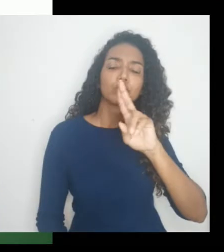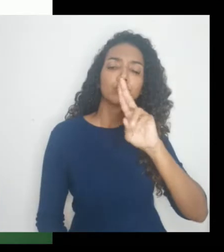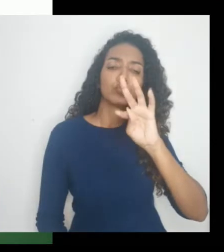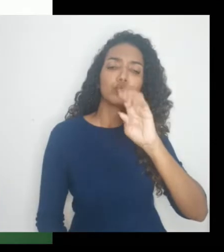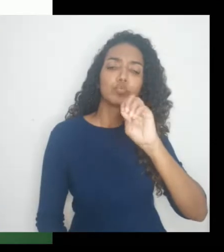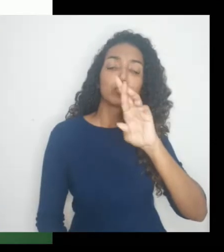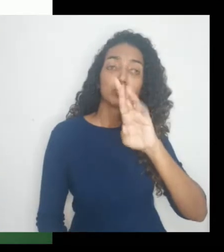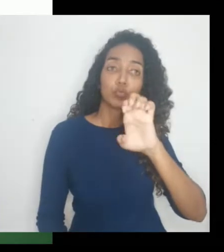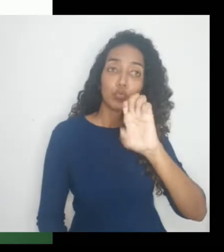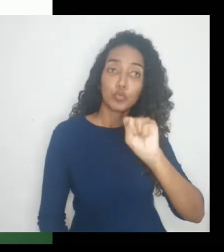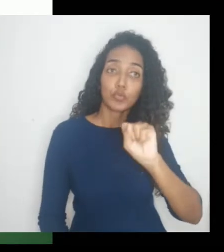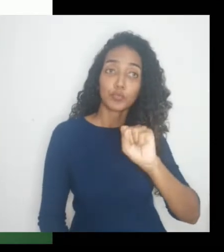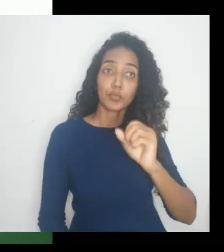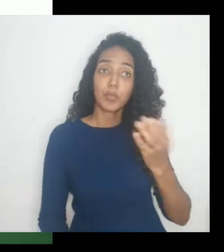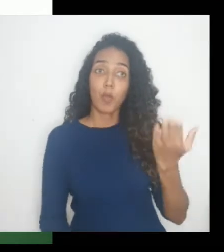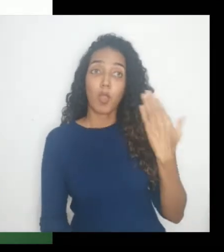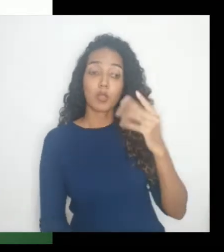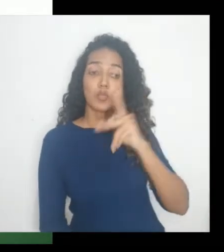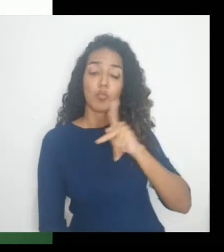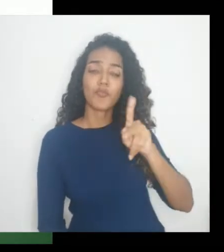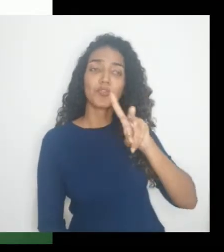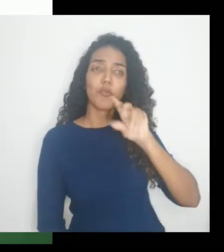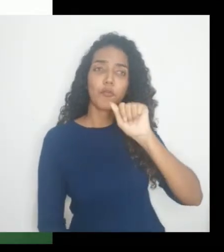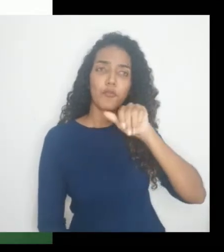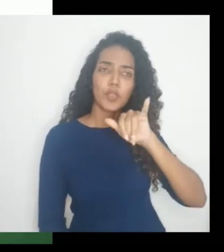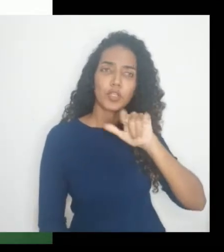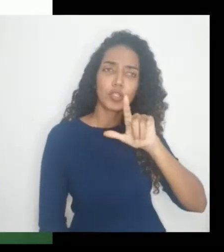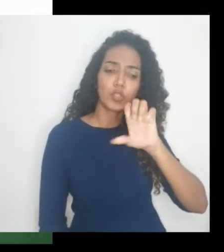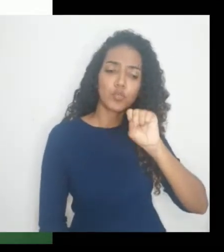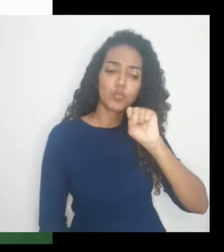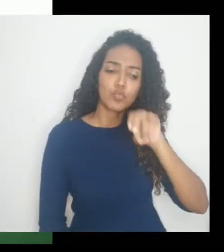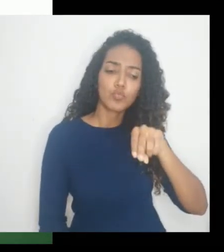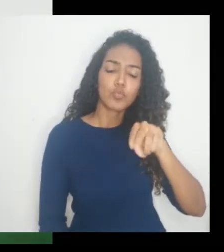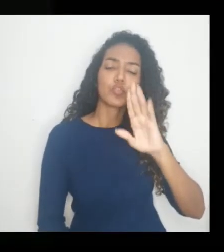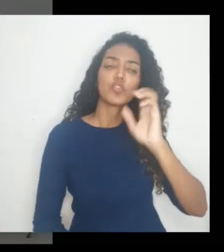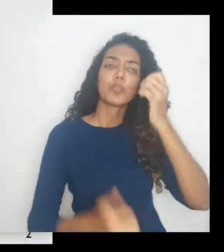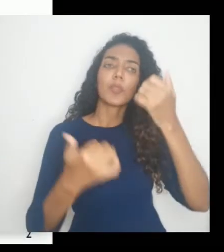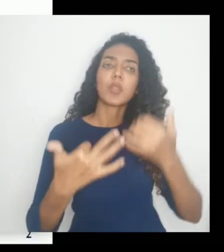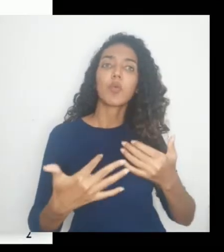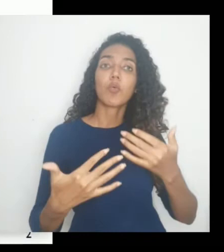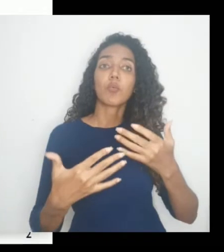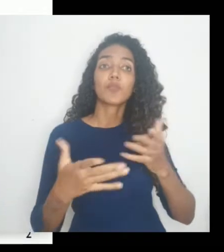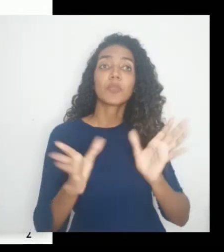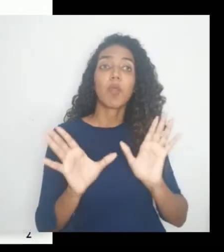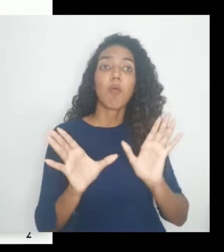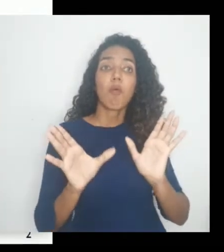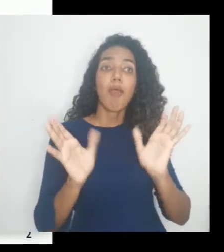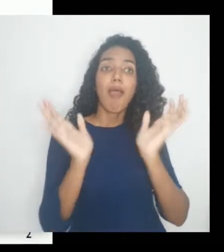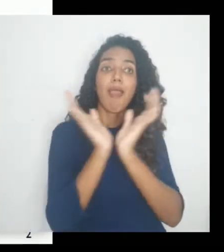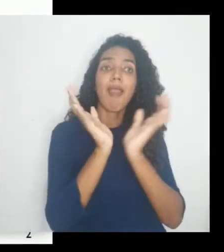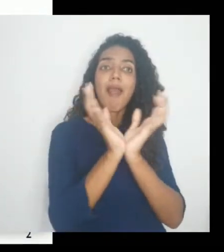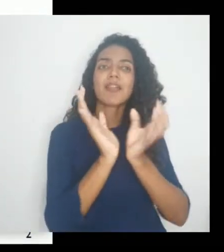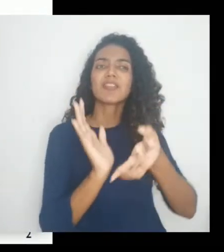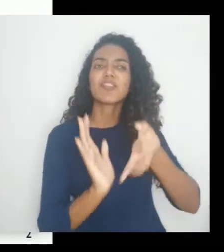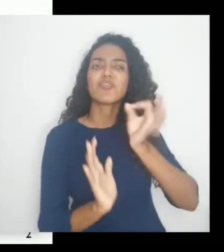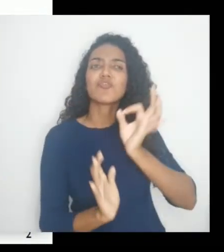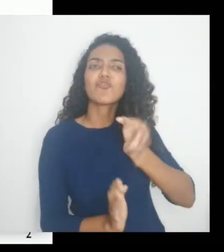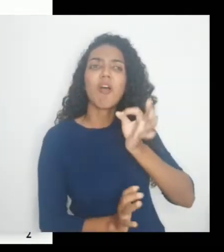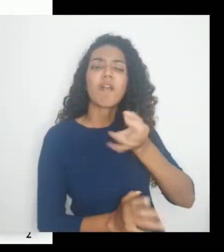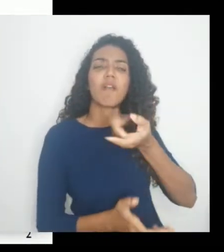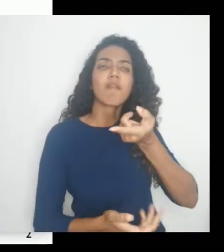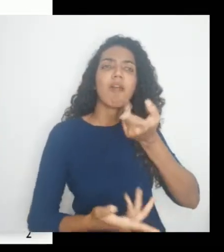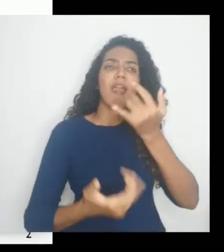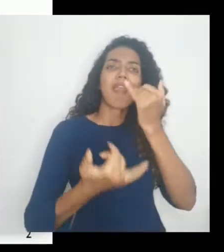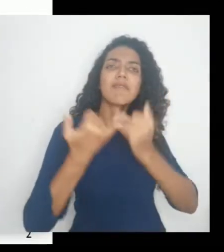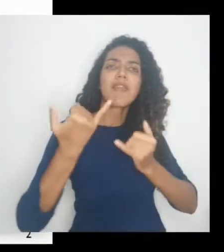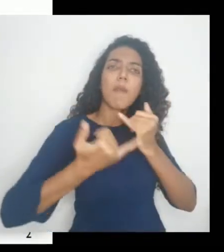citou isso, a gente sabe que uma classe em Java não é nada mais do que uma forma. E esse slide que vocês já viram, uma